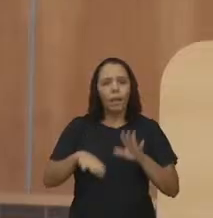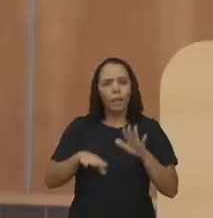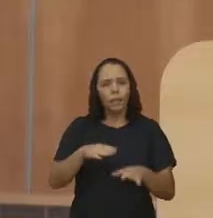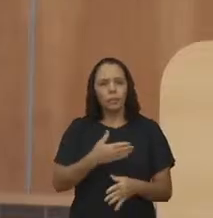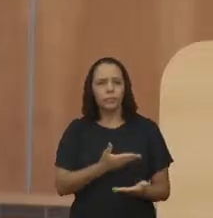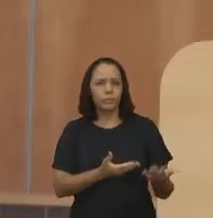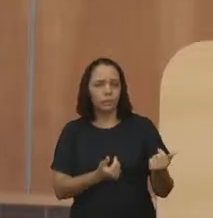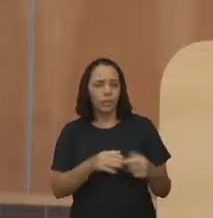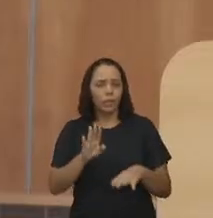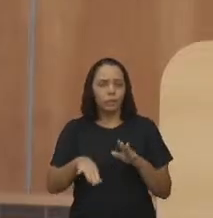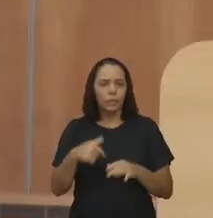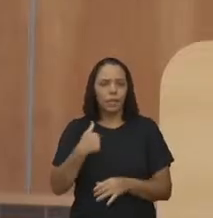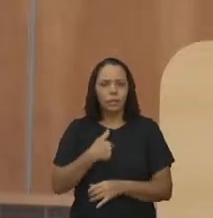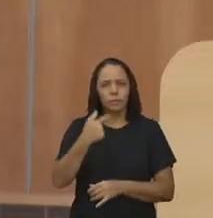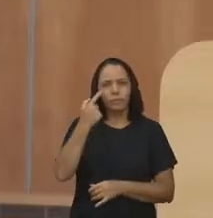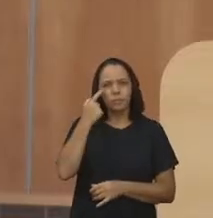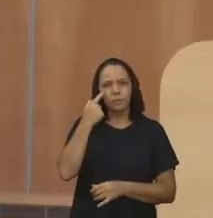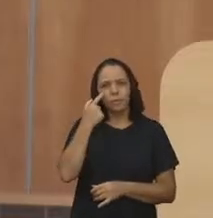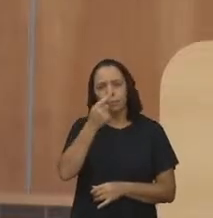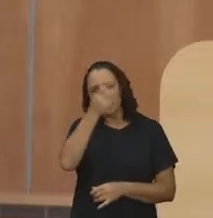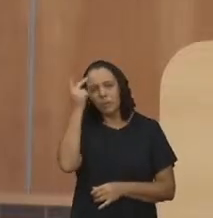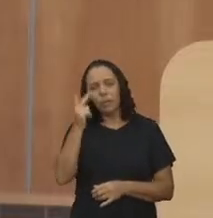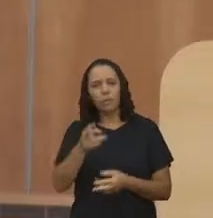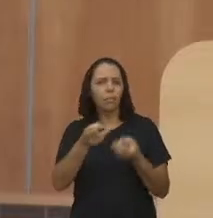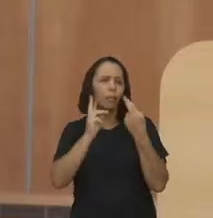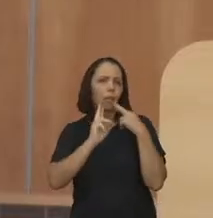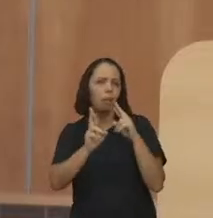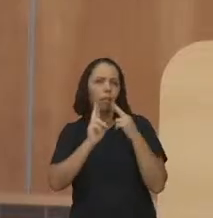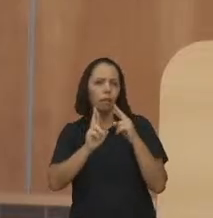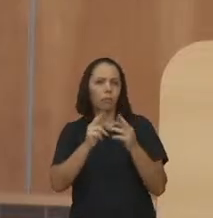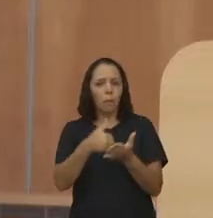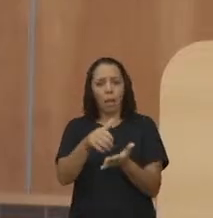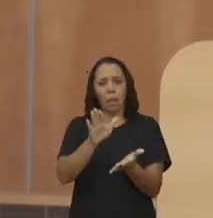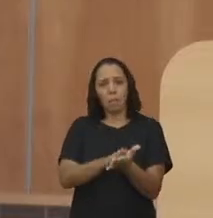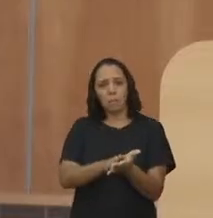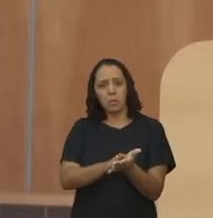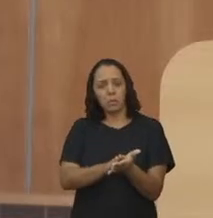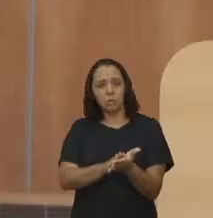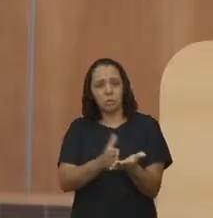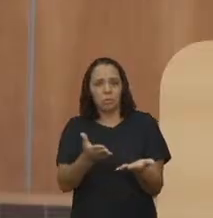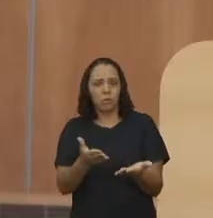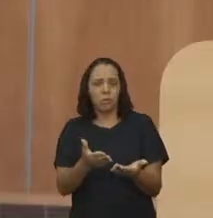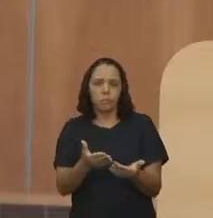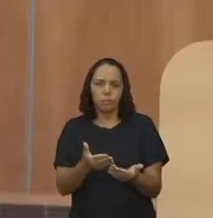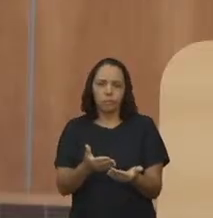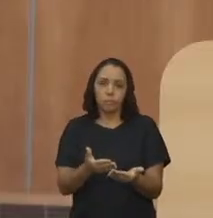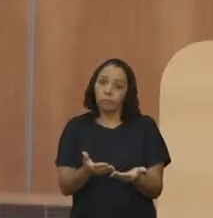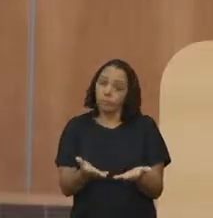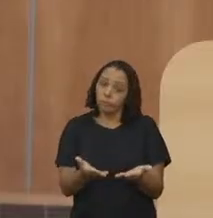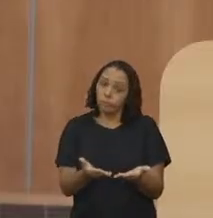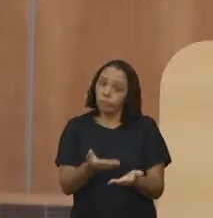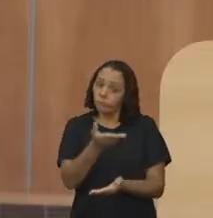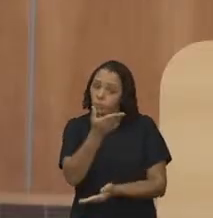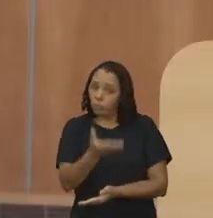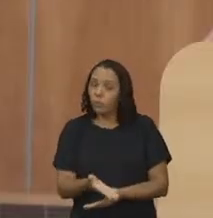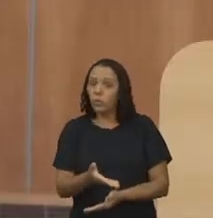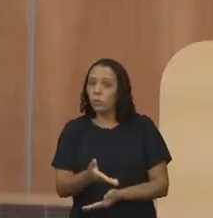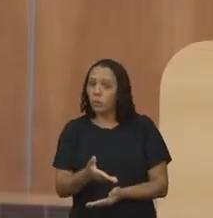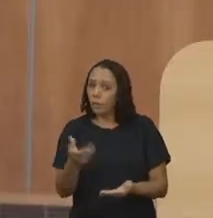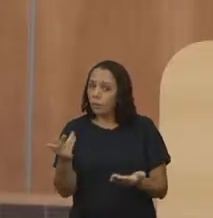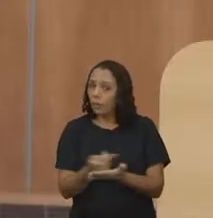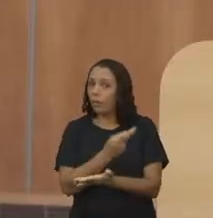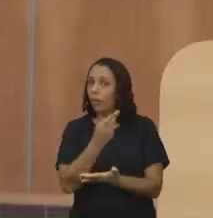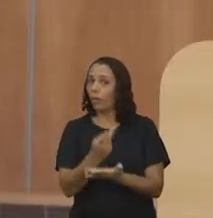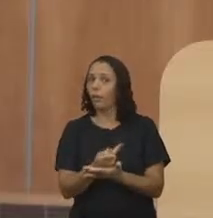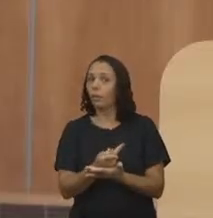no gabinete reclamações, fui multado, o agente me multou, mas vai ver que ele cometeu uma infração, colocou o carro ali numa placa que está proibido